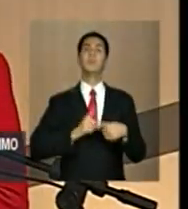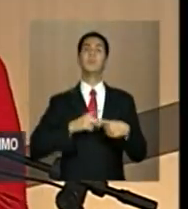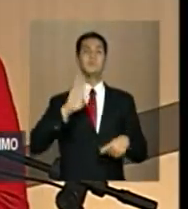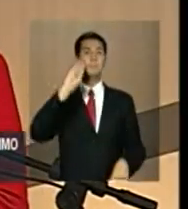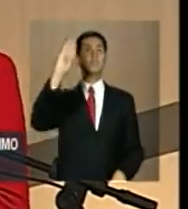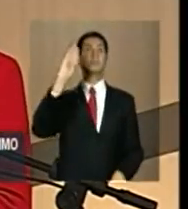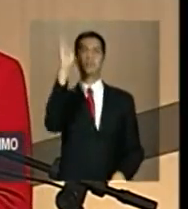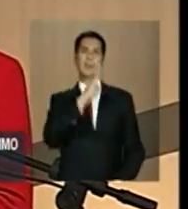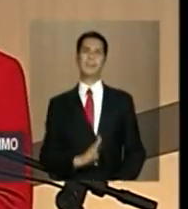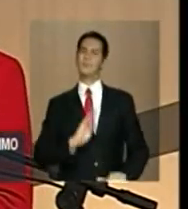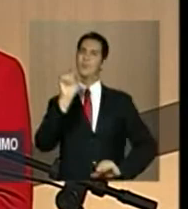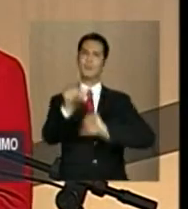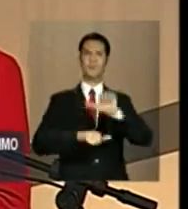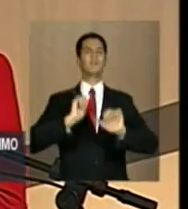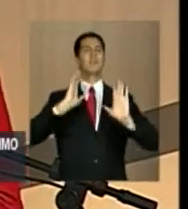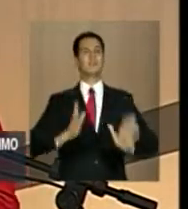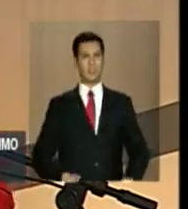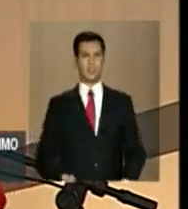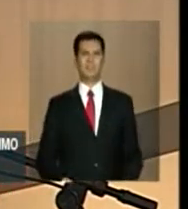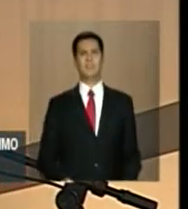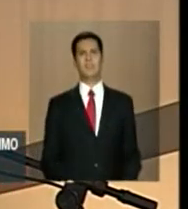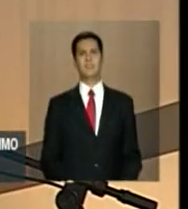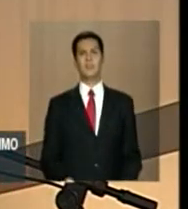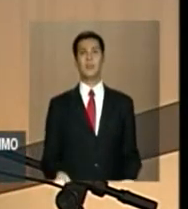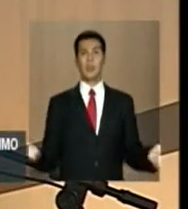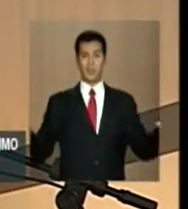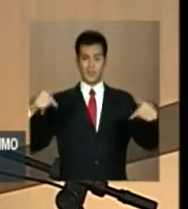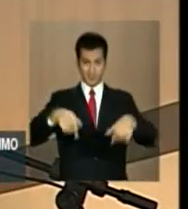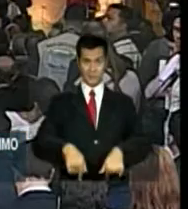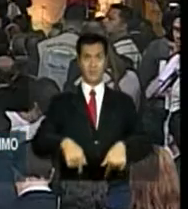é um outro país. Esse país...